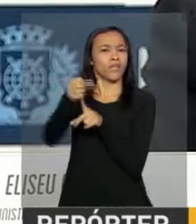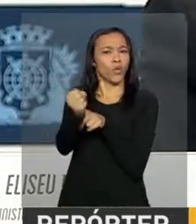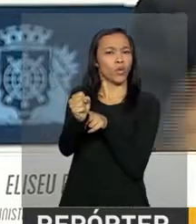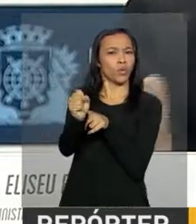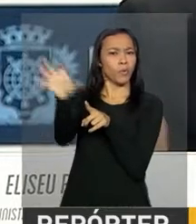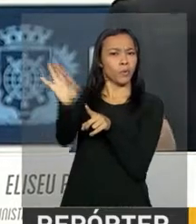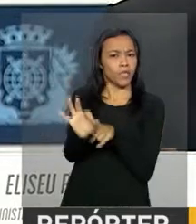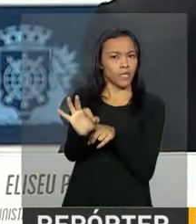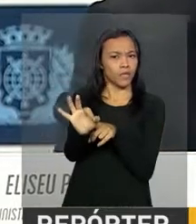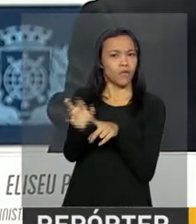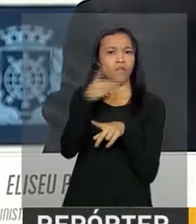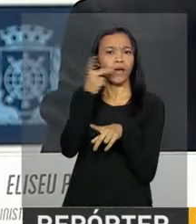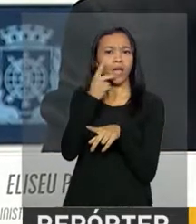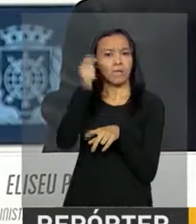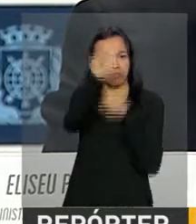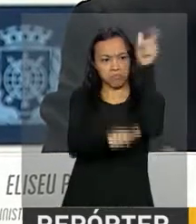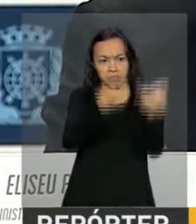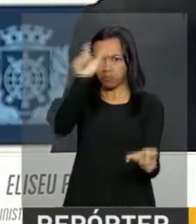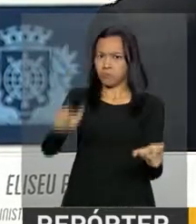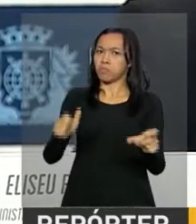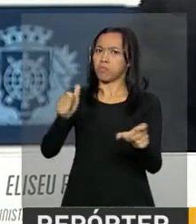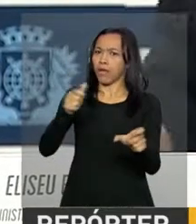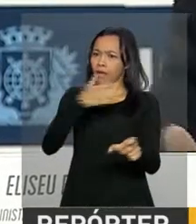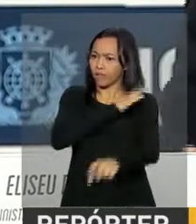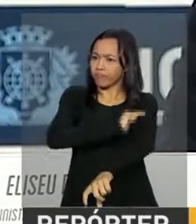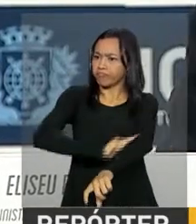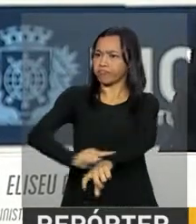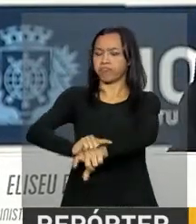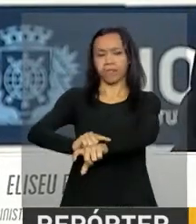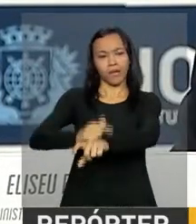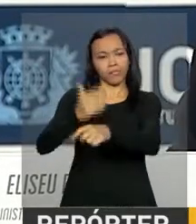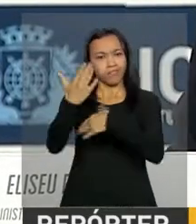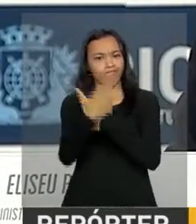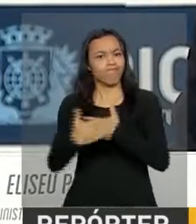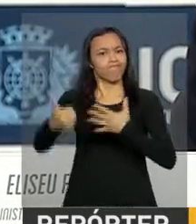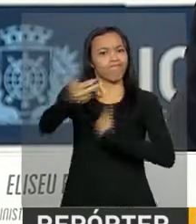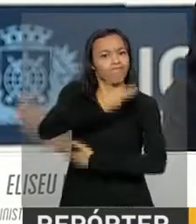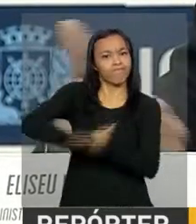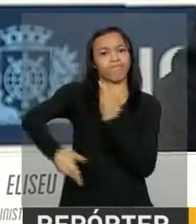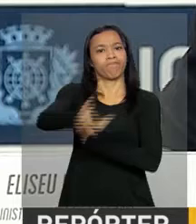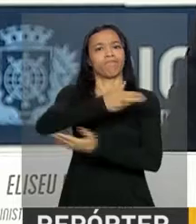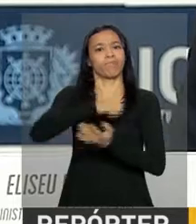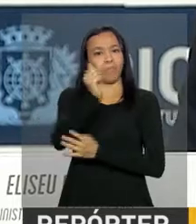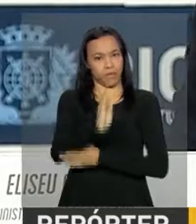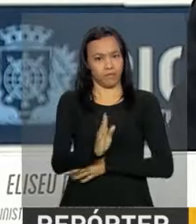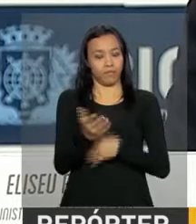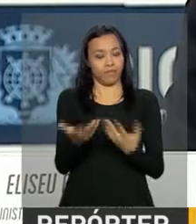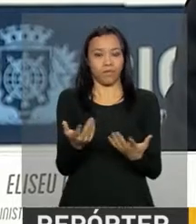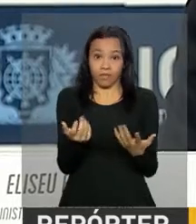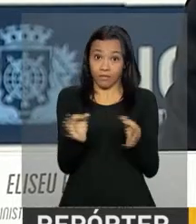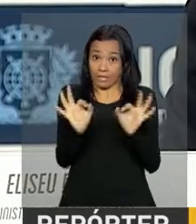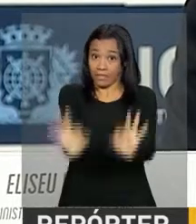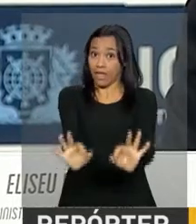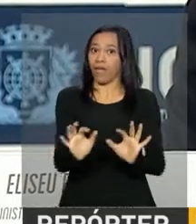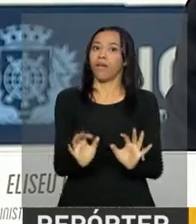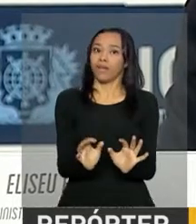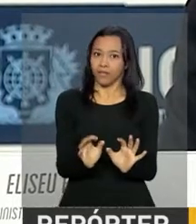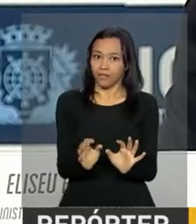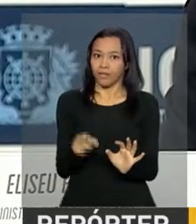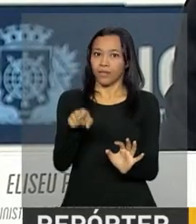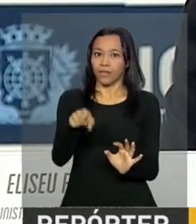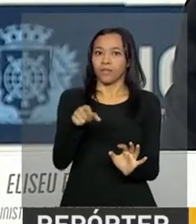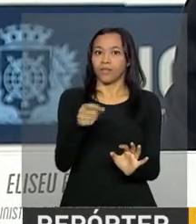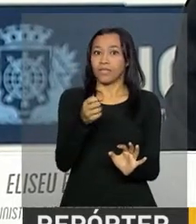diz que o brasileiro é o ser humano mais acolhedor, mais hospitaleiro que tem, por certo, seguramente nós deveremos ter